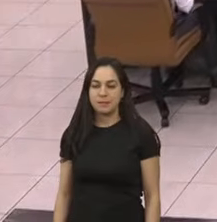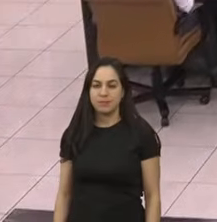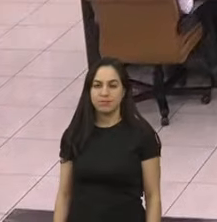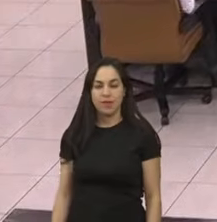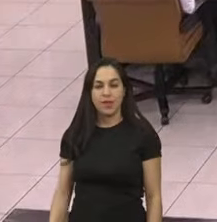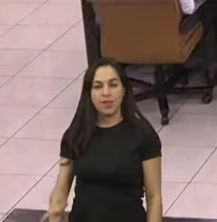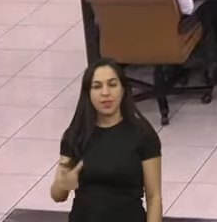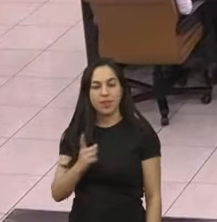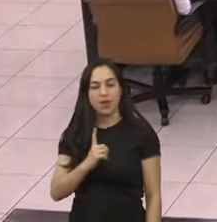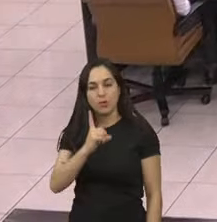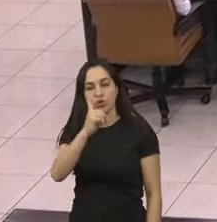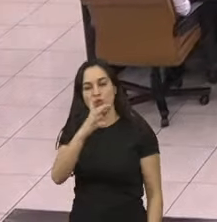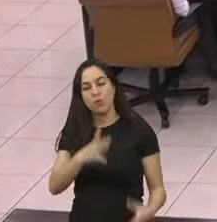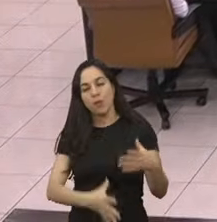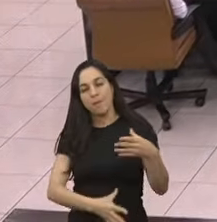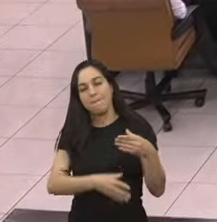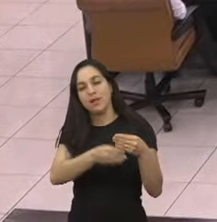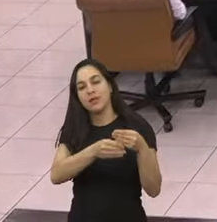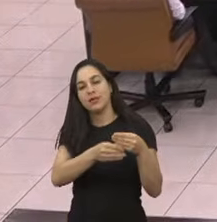Temos uma emenda.